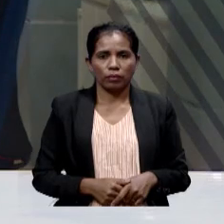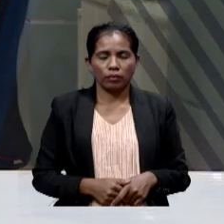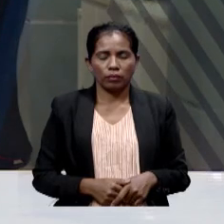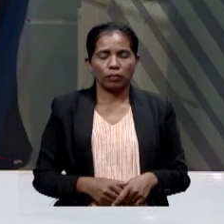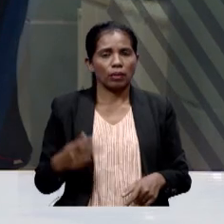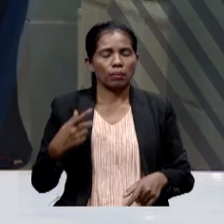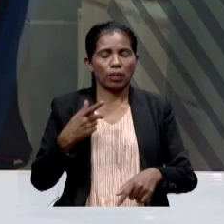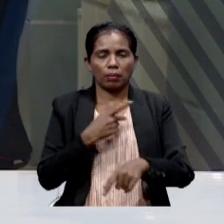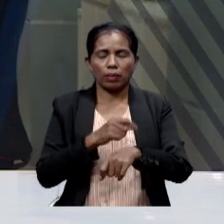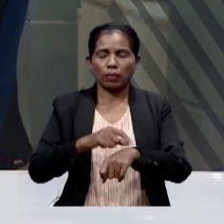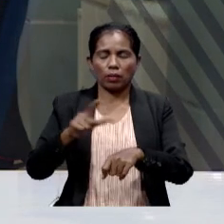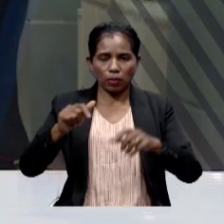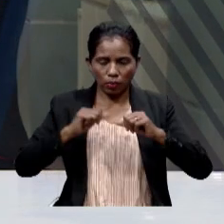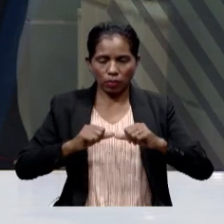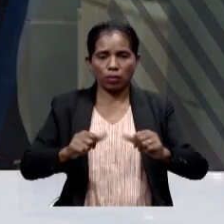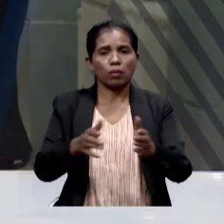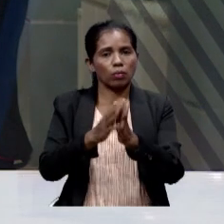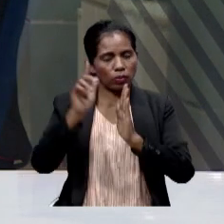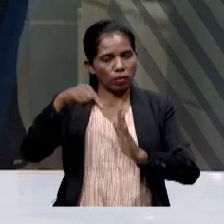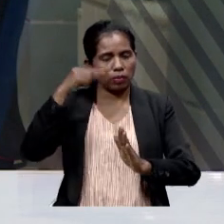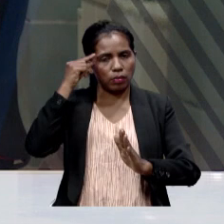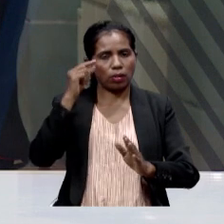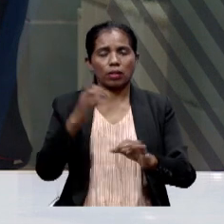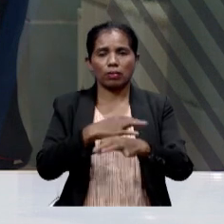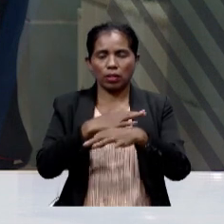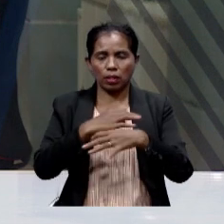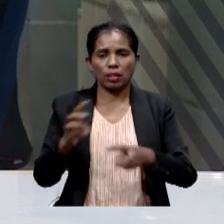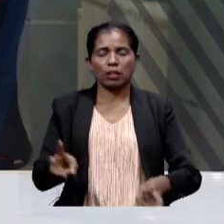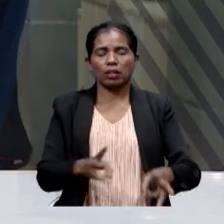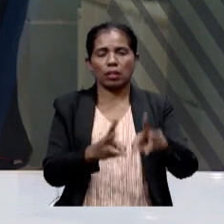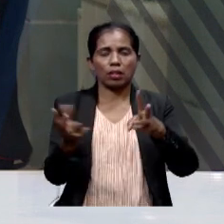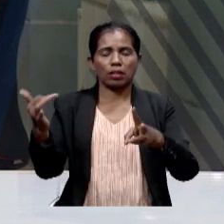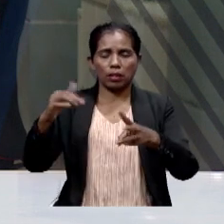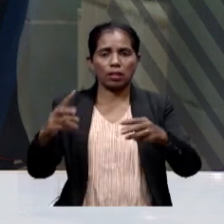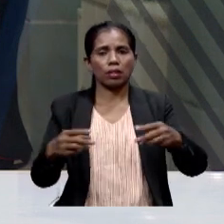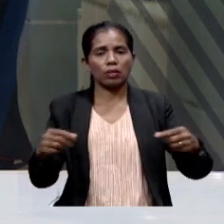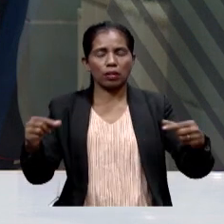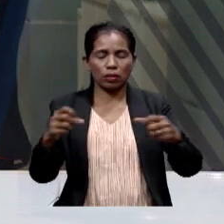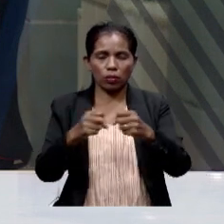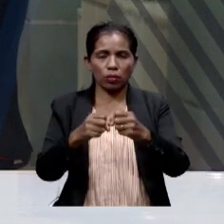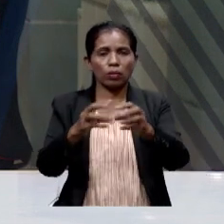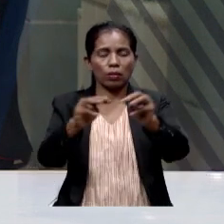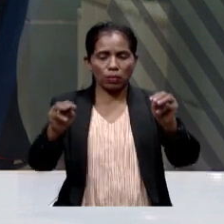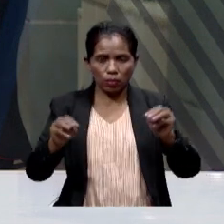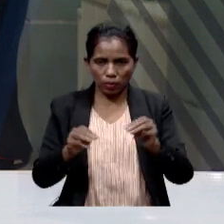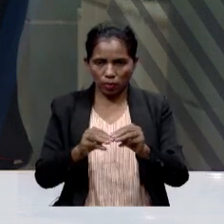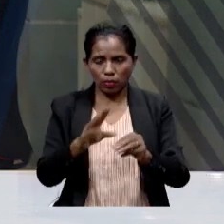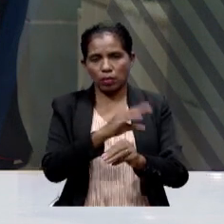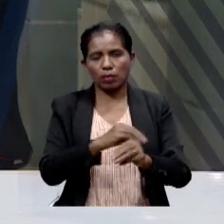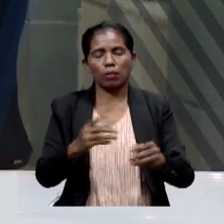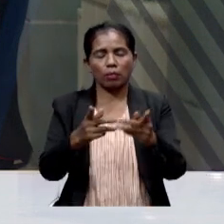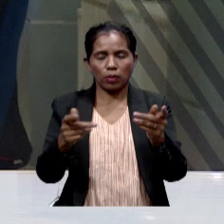Parlamento Nacional continua a exigir governo a torradia estrada Siranebel liga Rússia Sucuba posto no posto